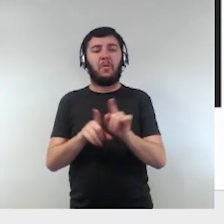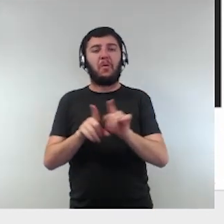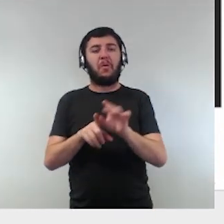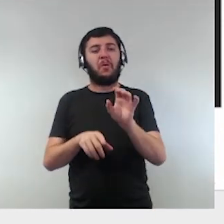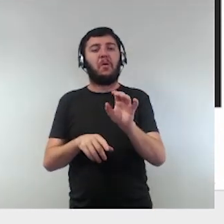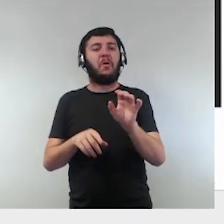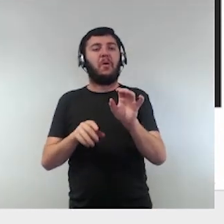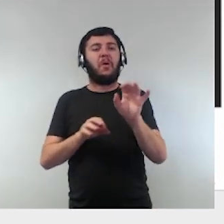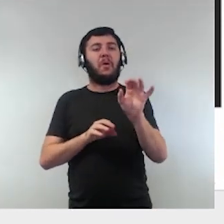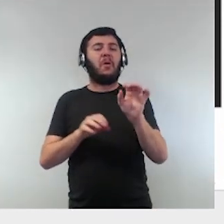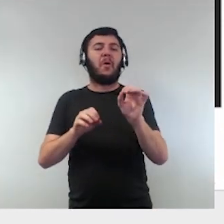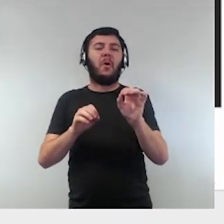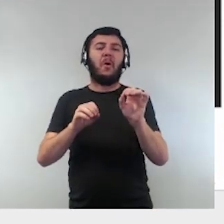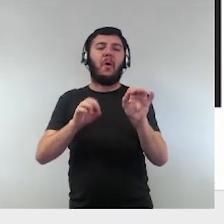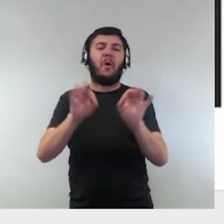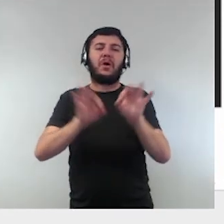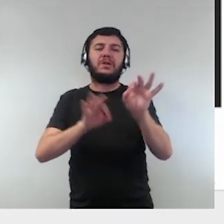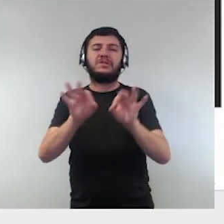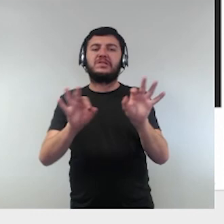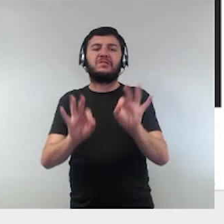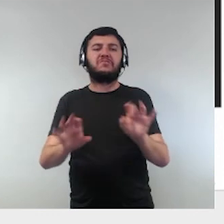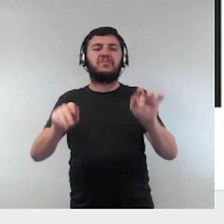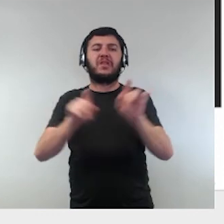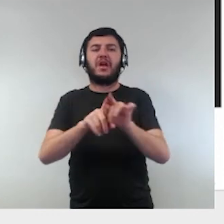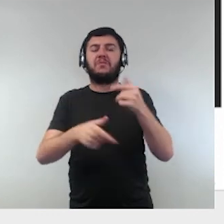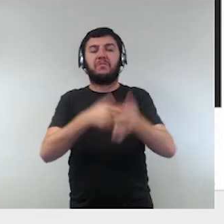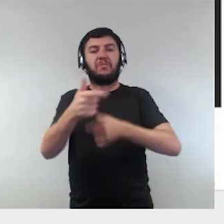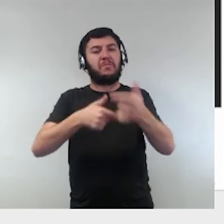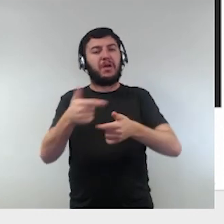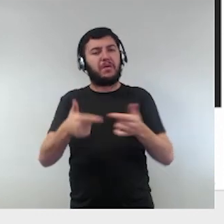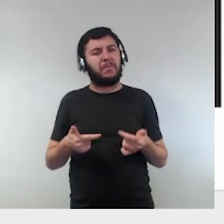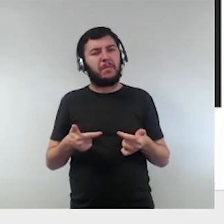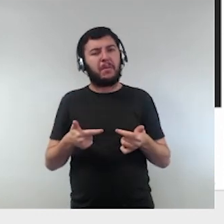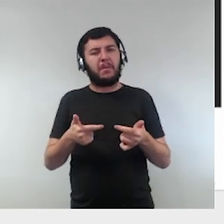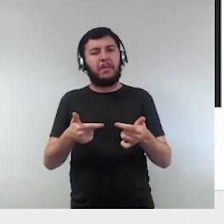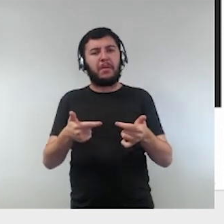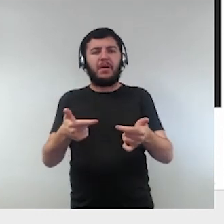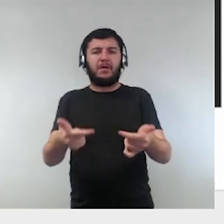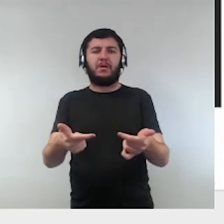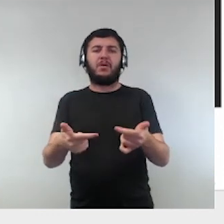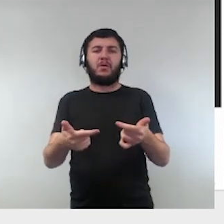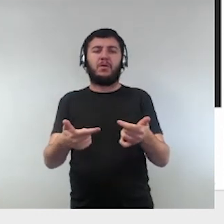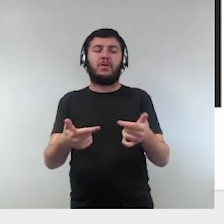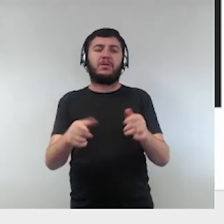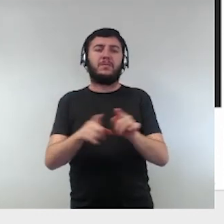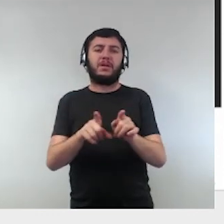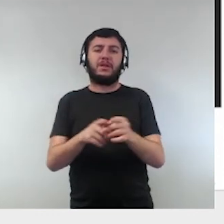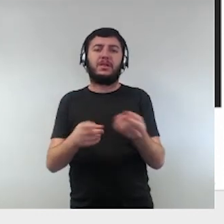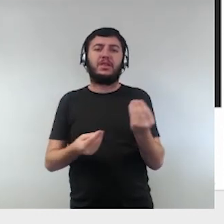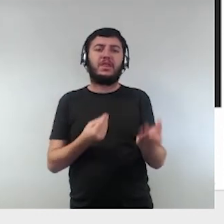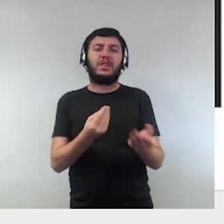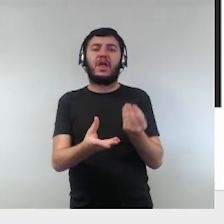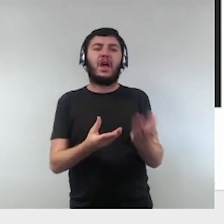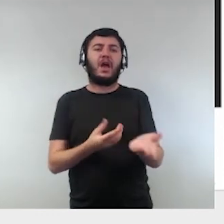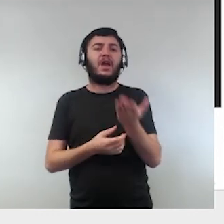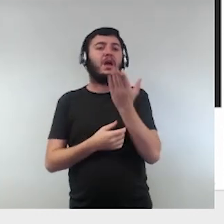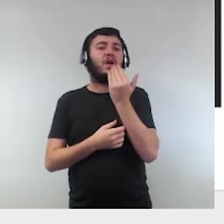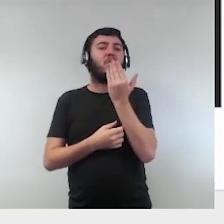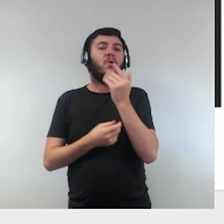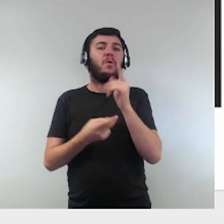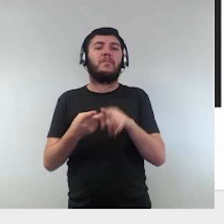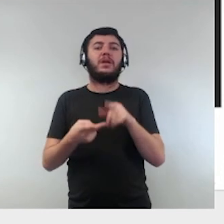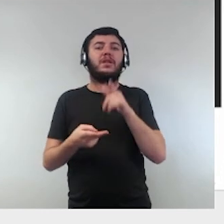organização trabalhando para nós combatermos, para nós levarmos comida, para nós levarmos água